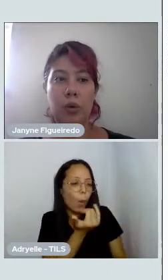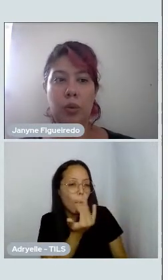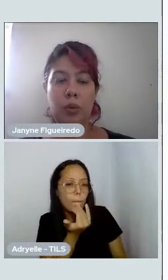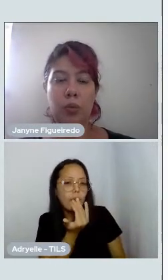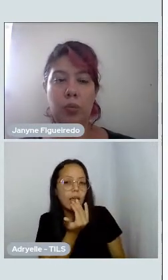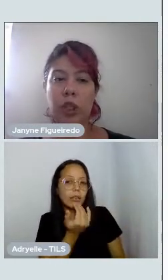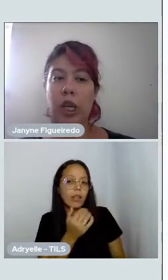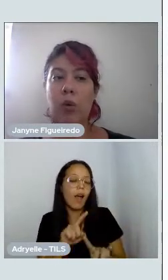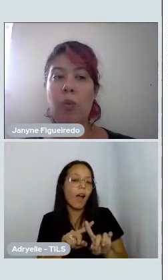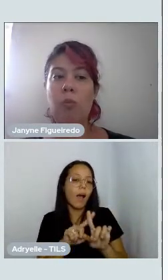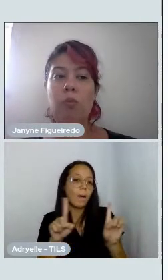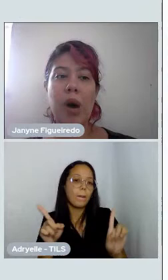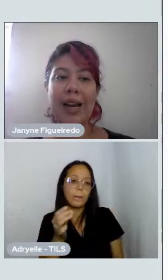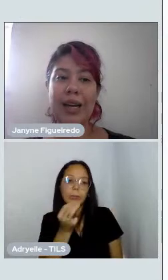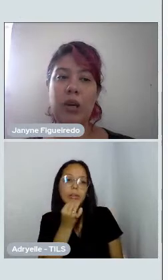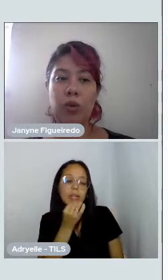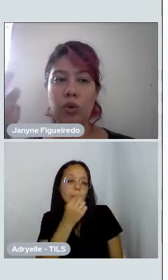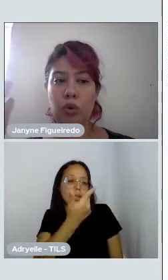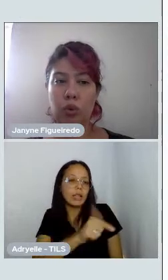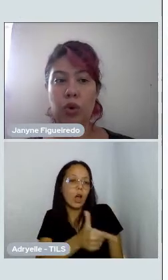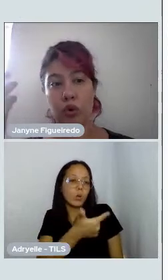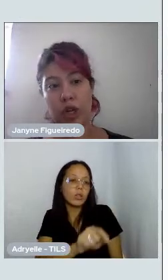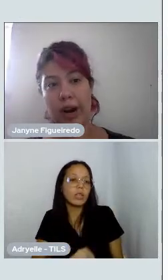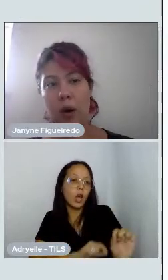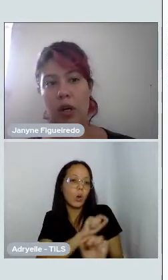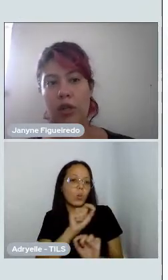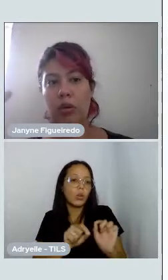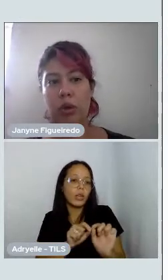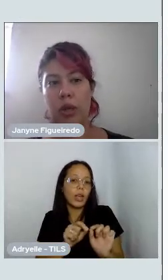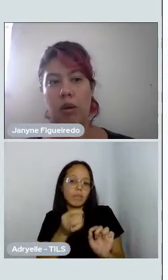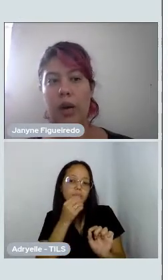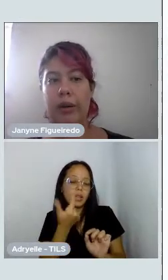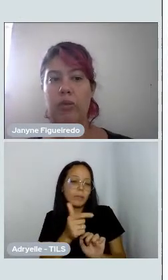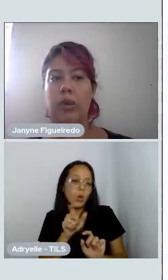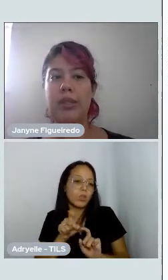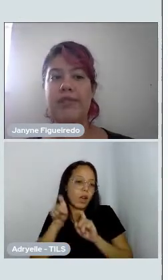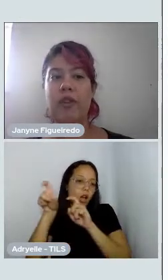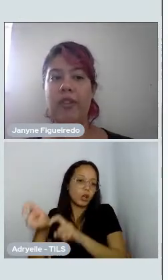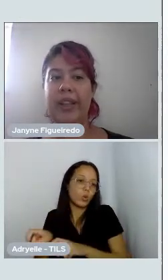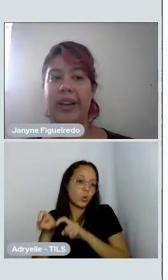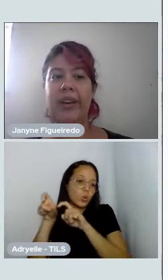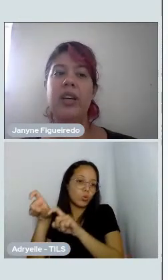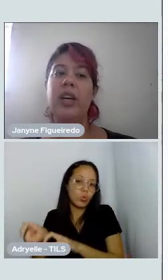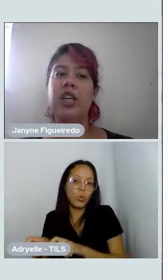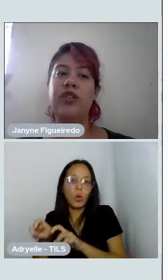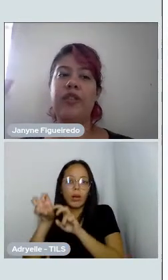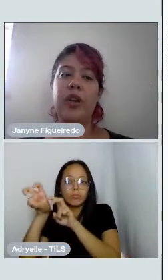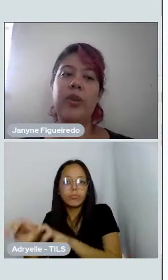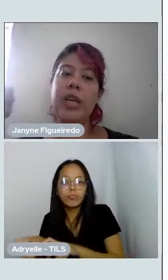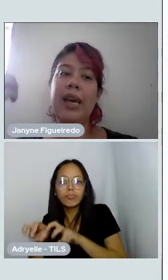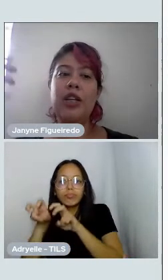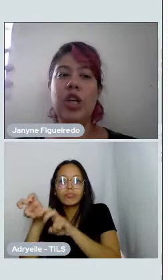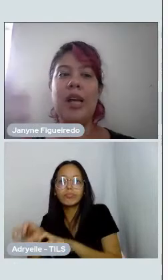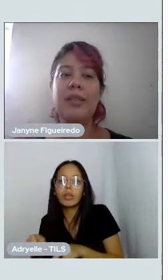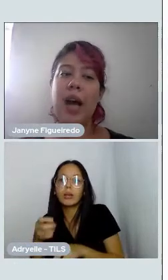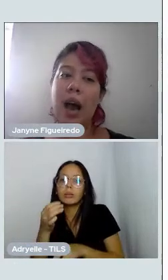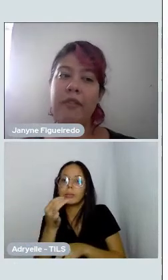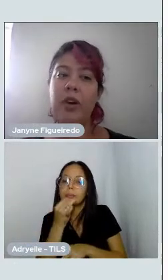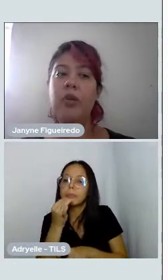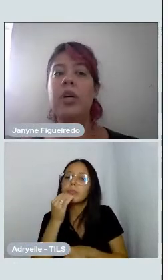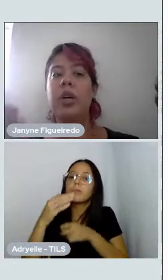eles não tinham uma agricultura, no geral, eles não tinham agricultura desenvolvida.